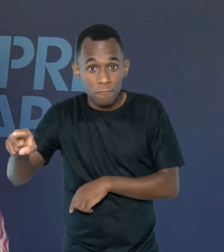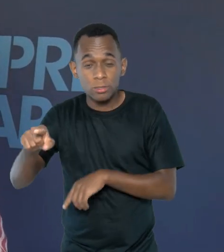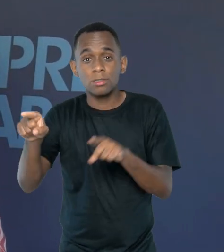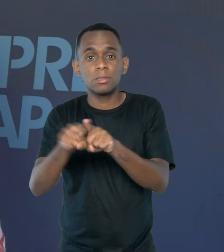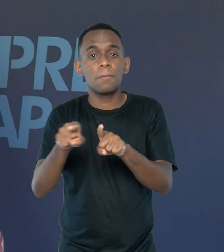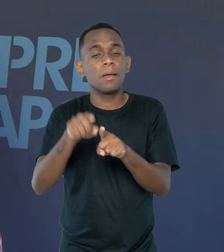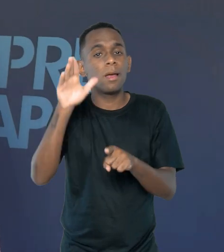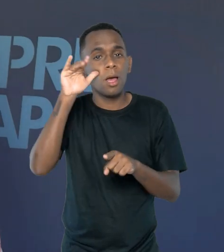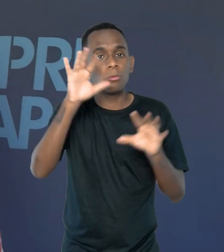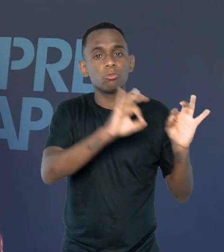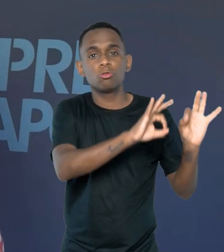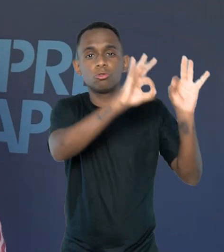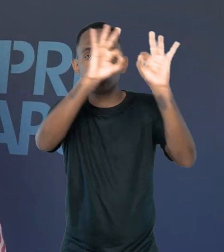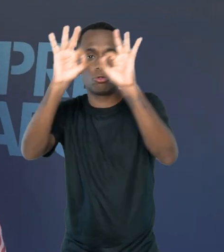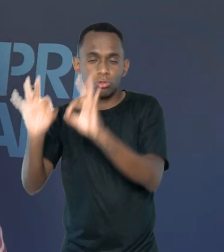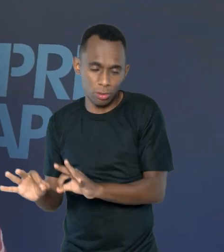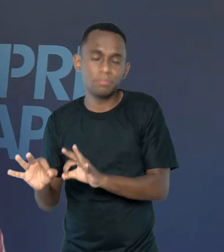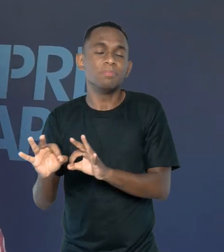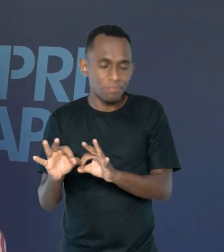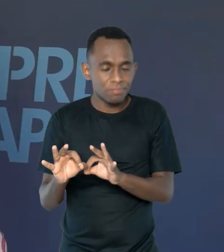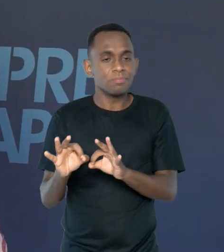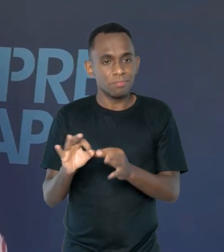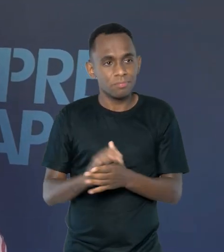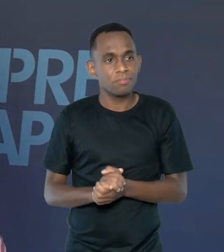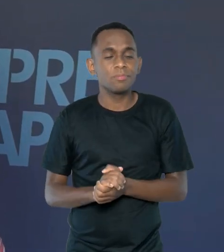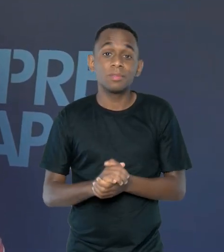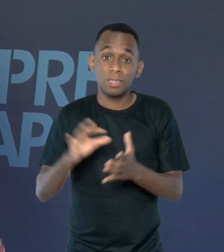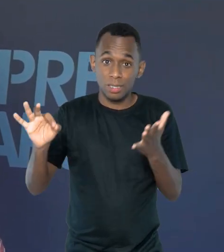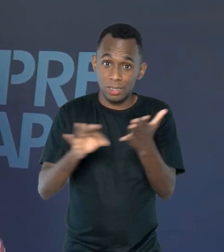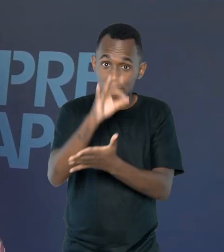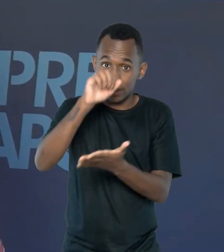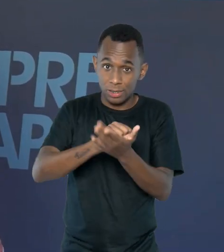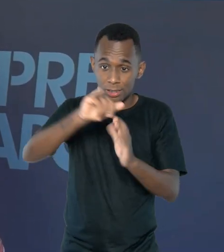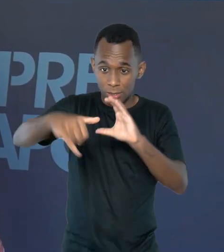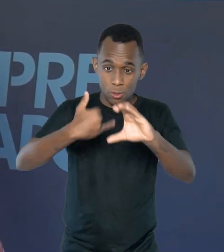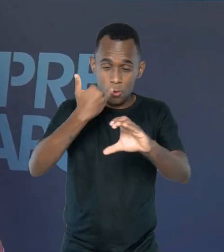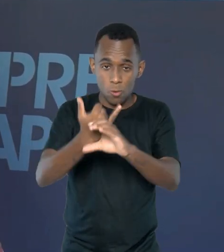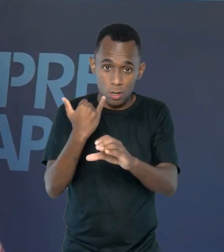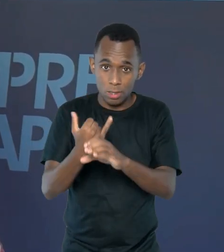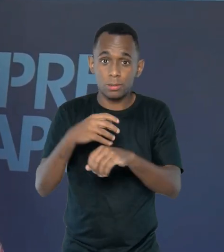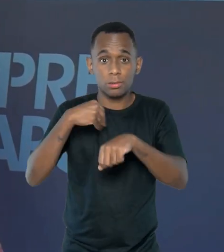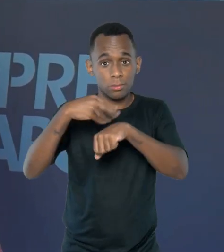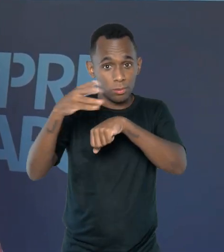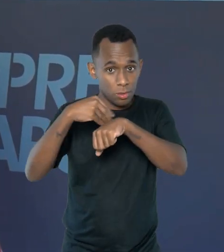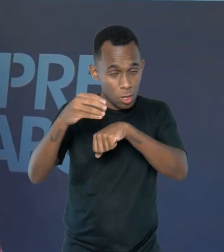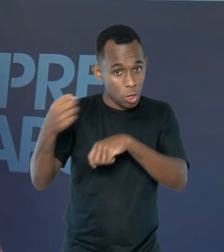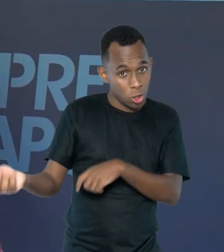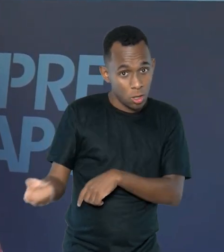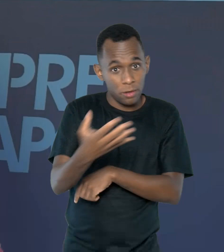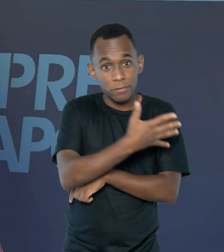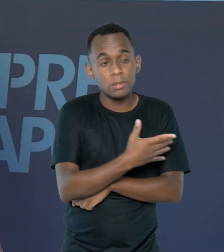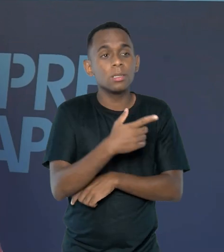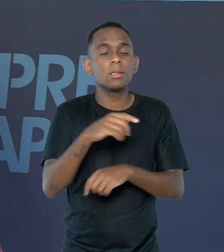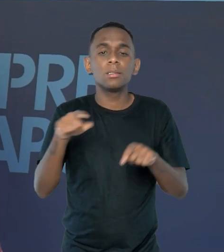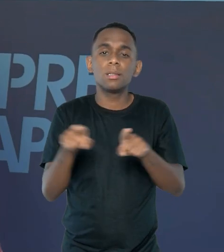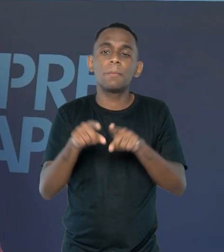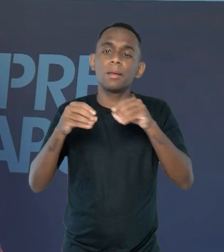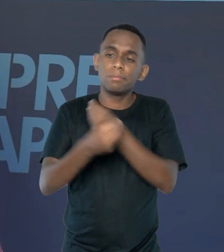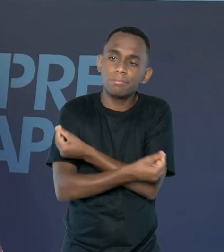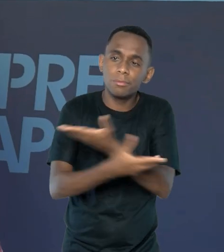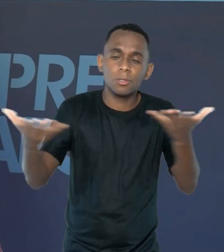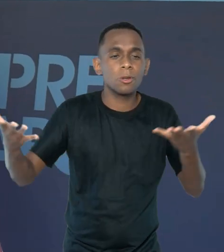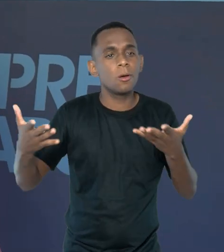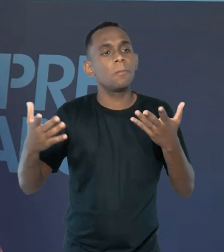Sempre um Papo. E a você que nos assistiu, que acompanhou esse programa, se inscreva aqui no canal para receber as nossas